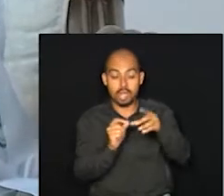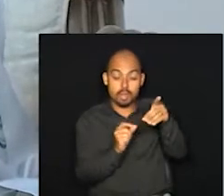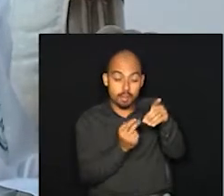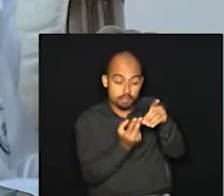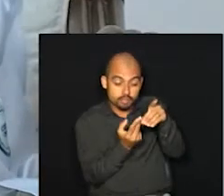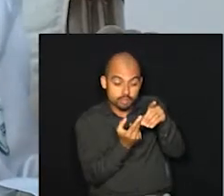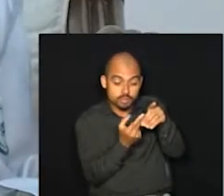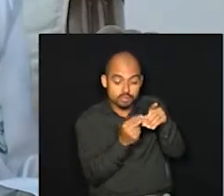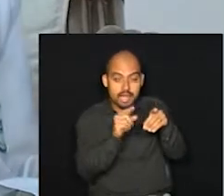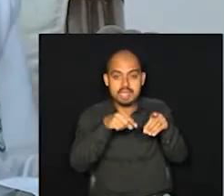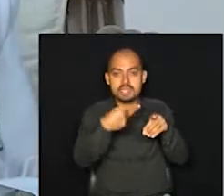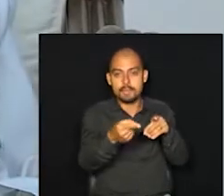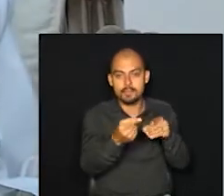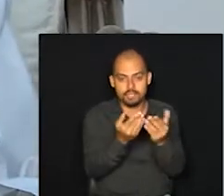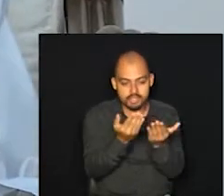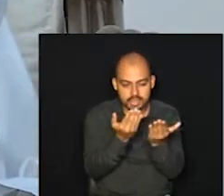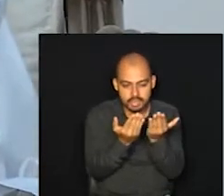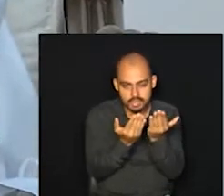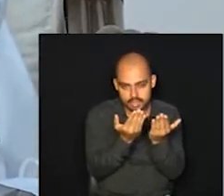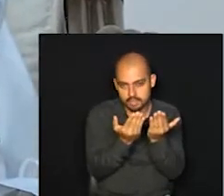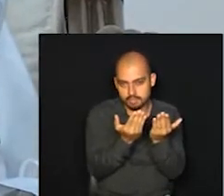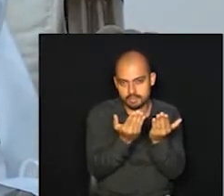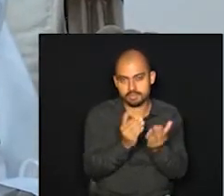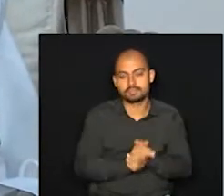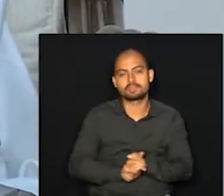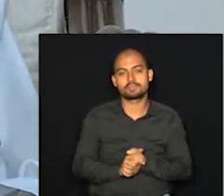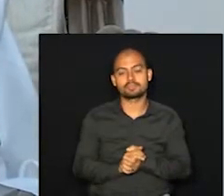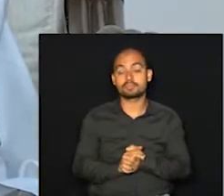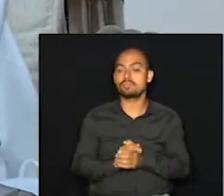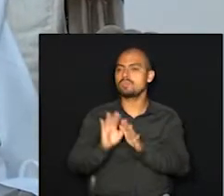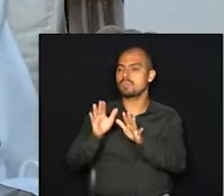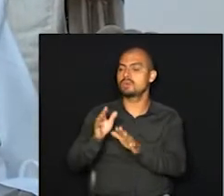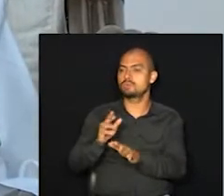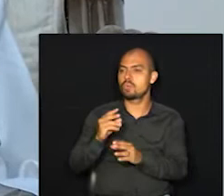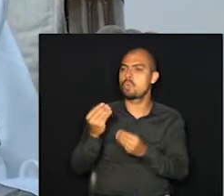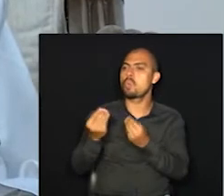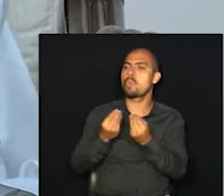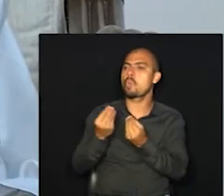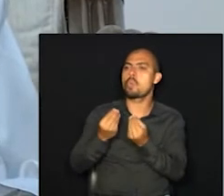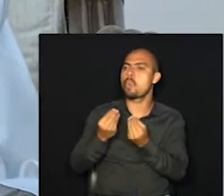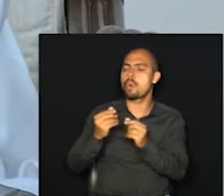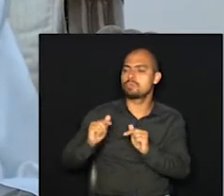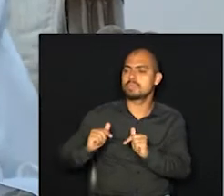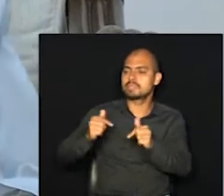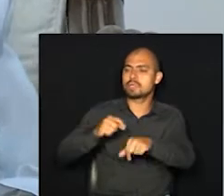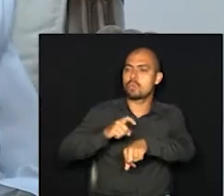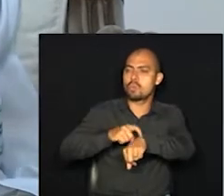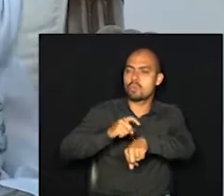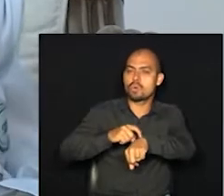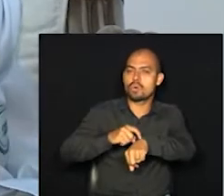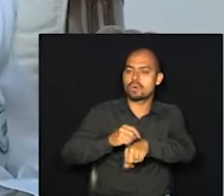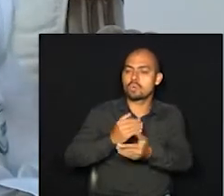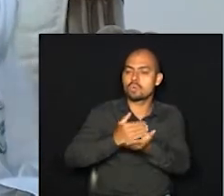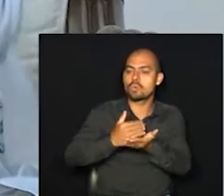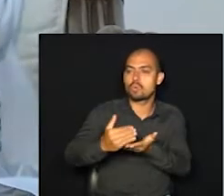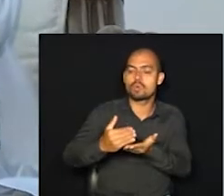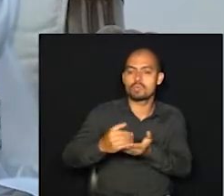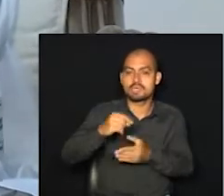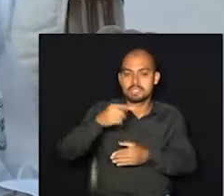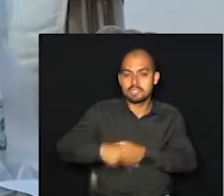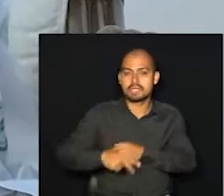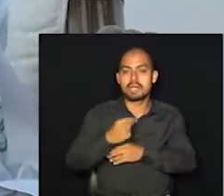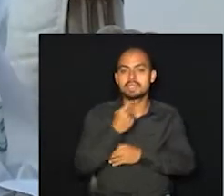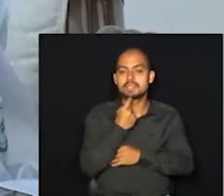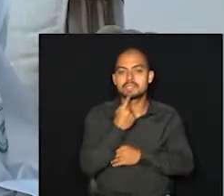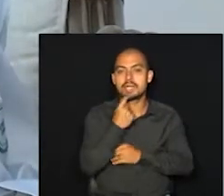e tratamento. Então, para a gente encerrar, doutor, confirma, por favor, como que vai ser essa ação, horário certinho aqui no Centro de Oncologia de